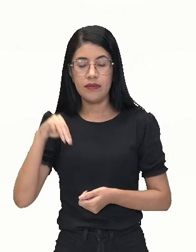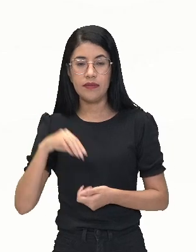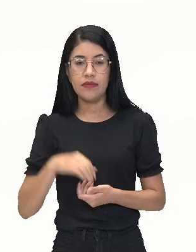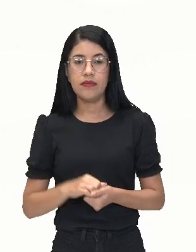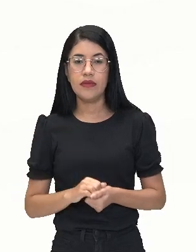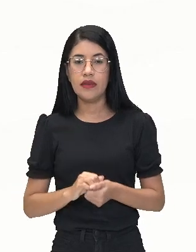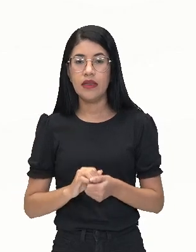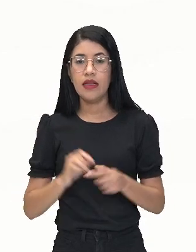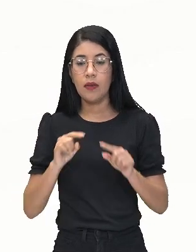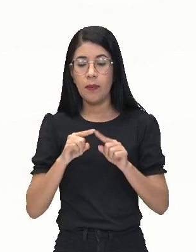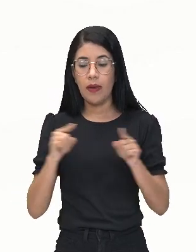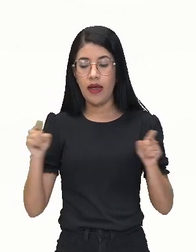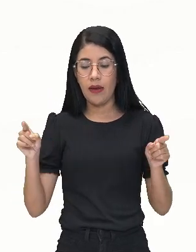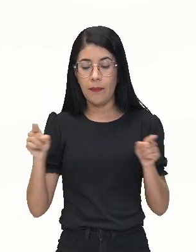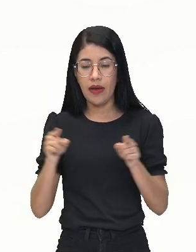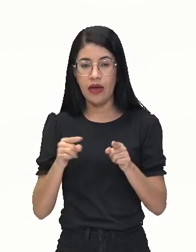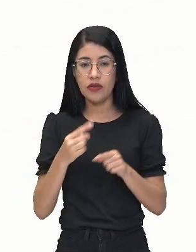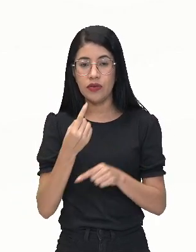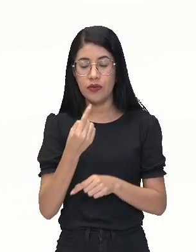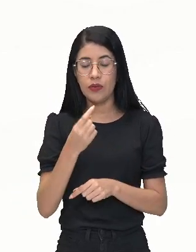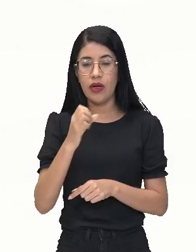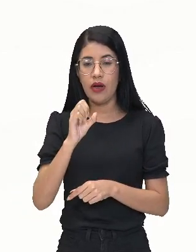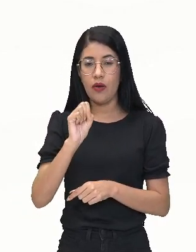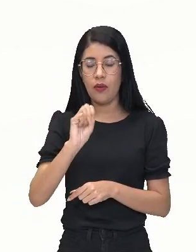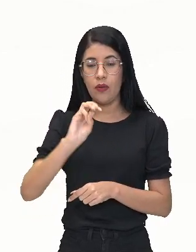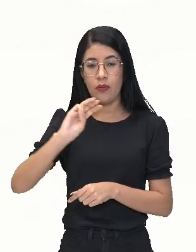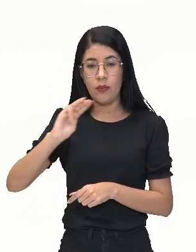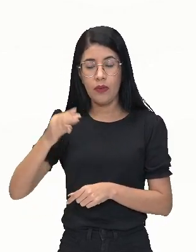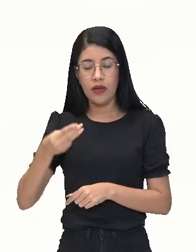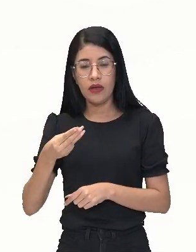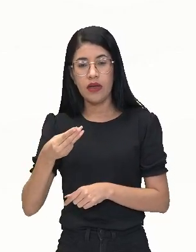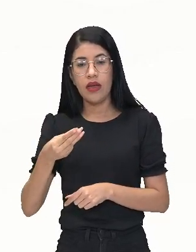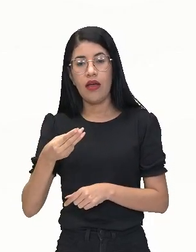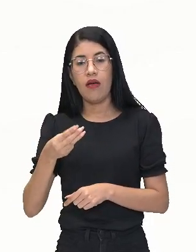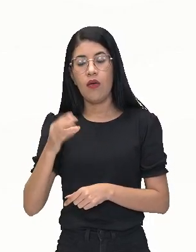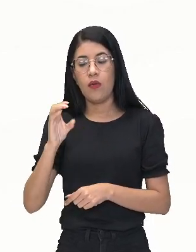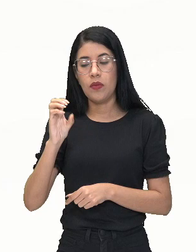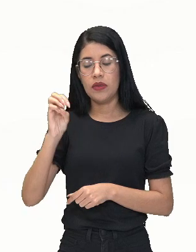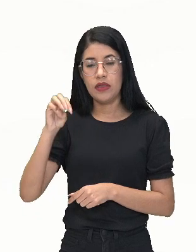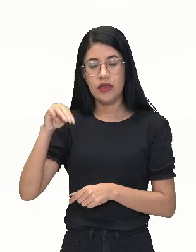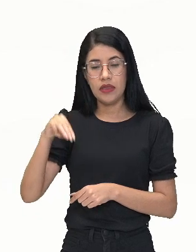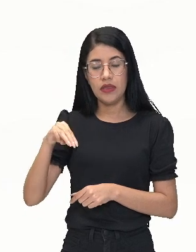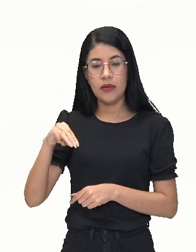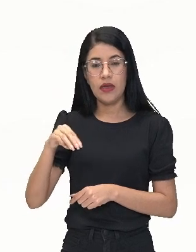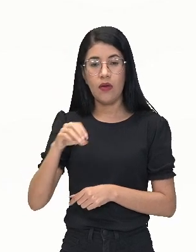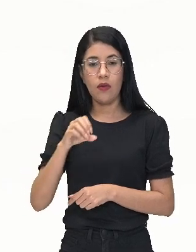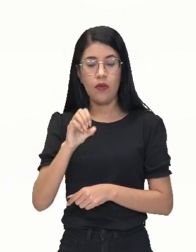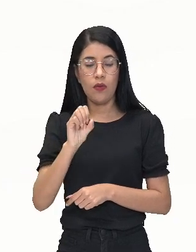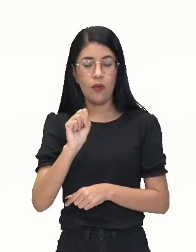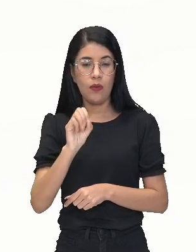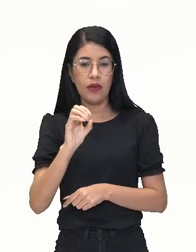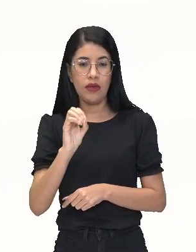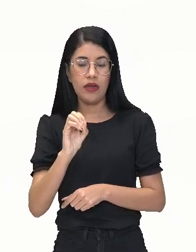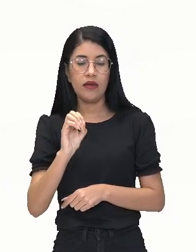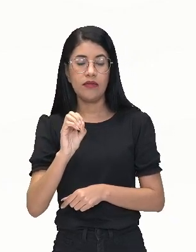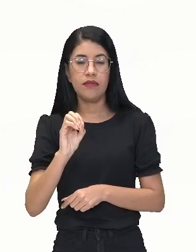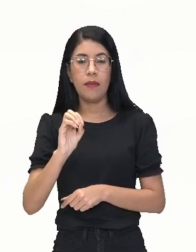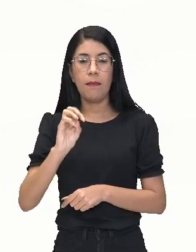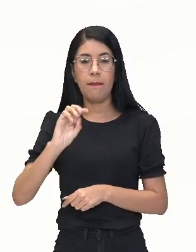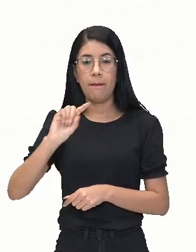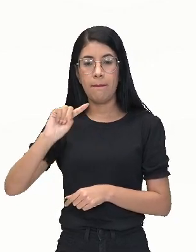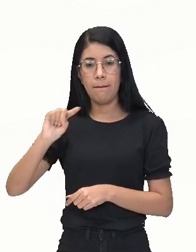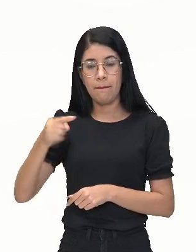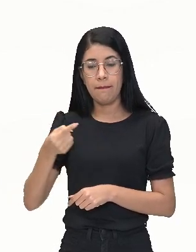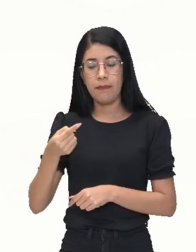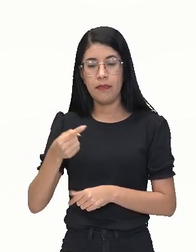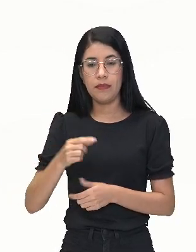de 1 para 8 milhões, nós temos a cada centímetro 80.000 metros, vou